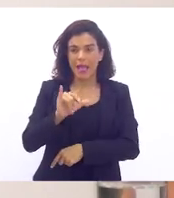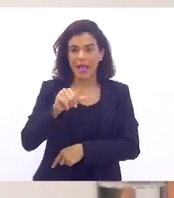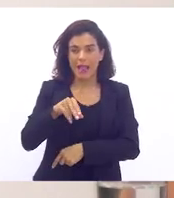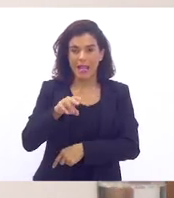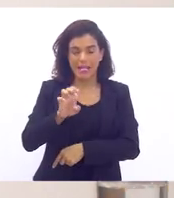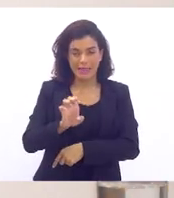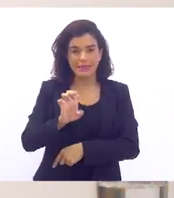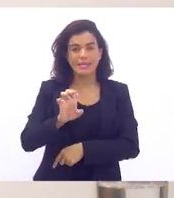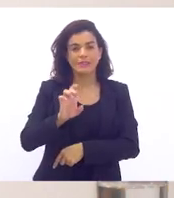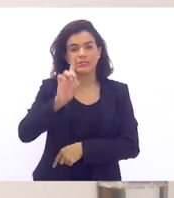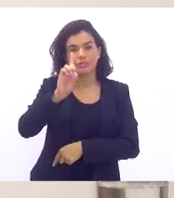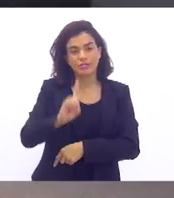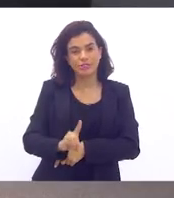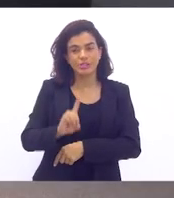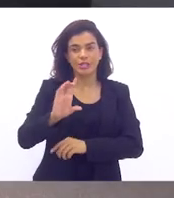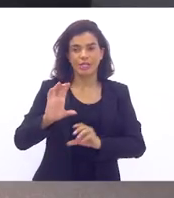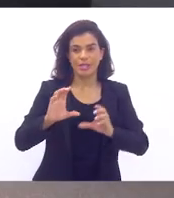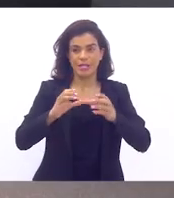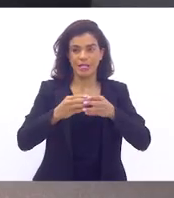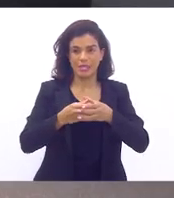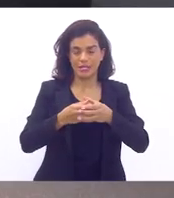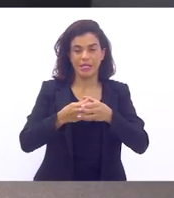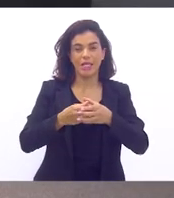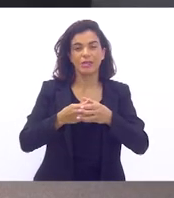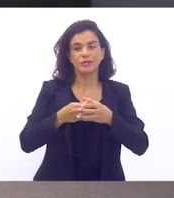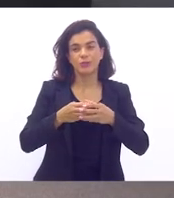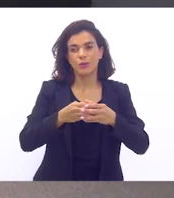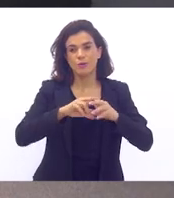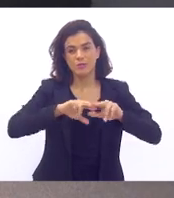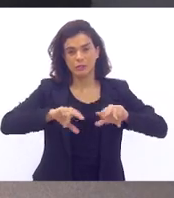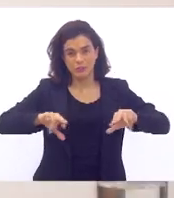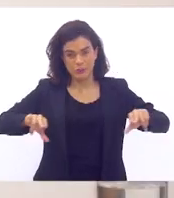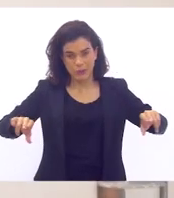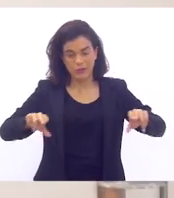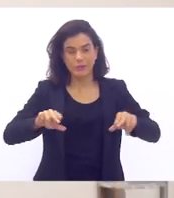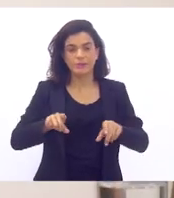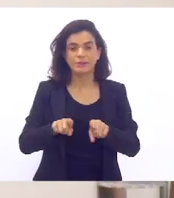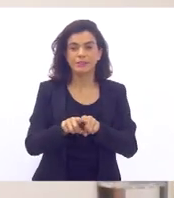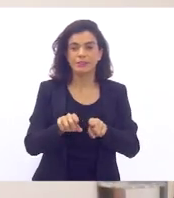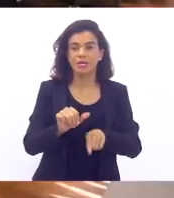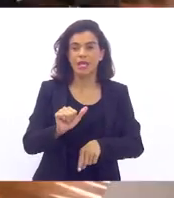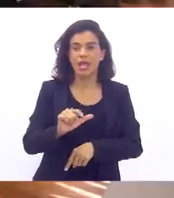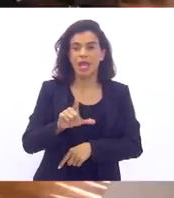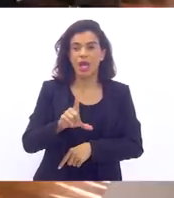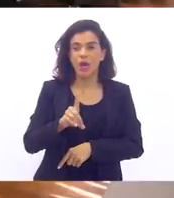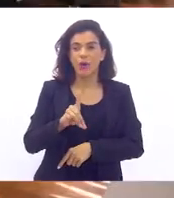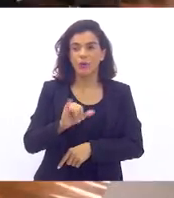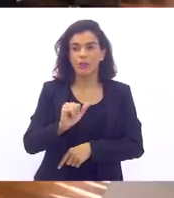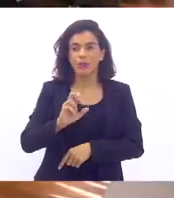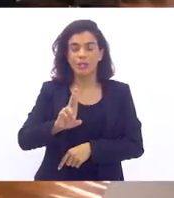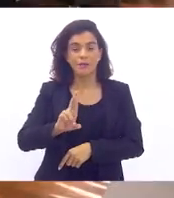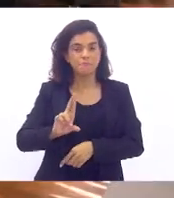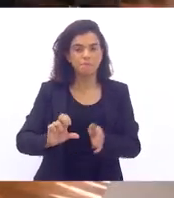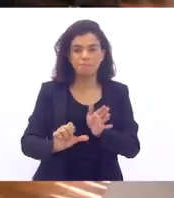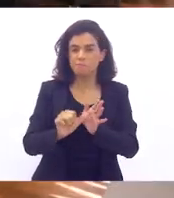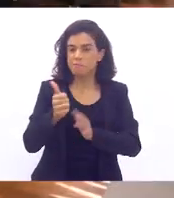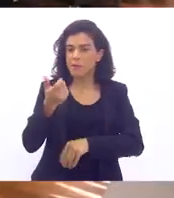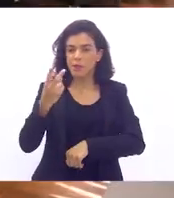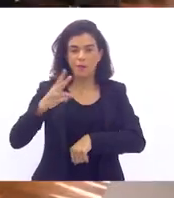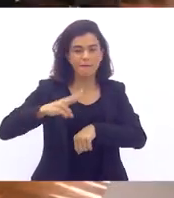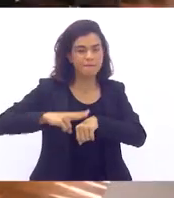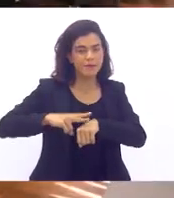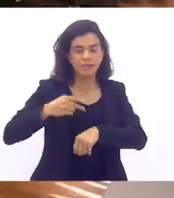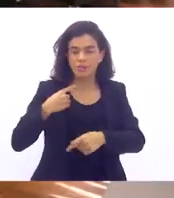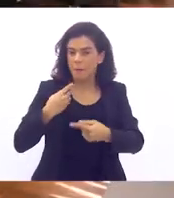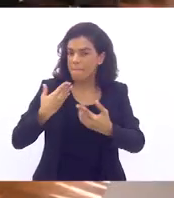das comissões permanente e queria agradecer ao dia porque desde o primeiro dia que a gente discutiu